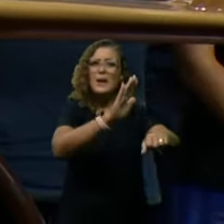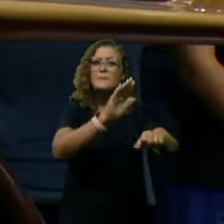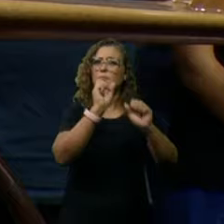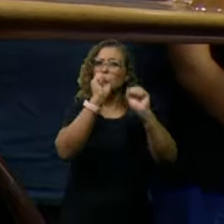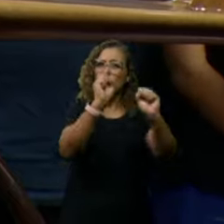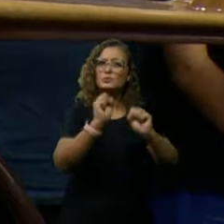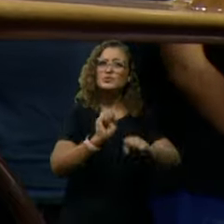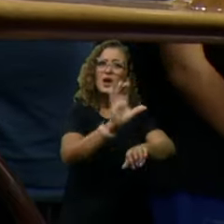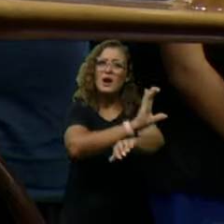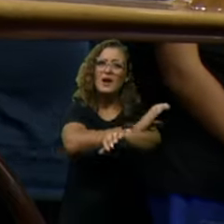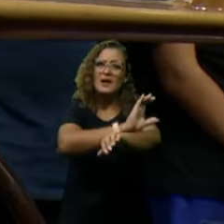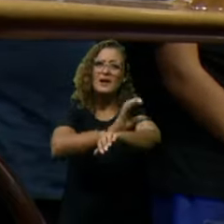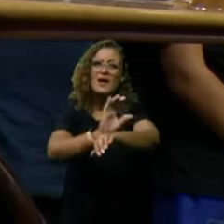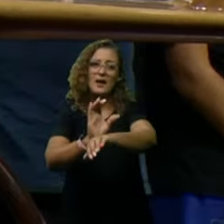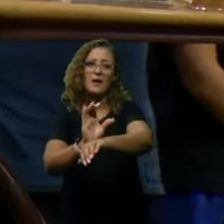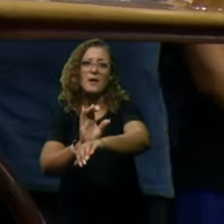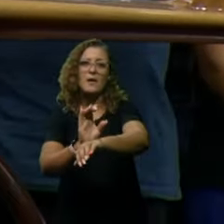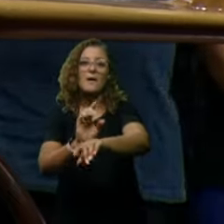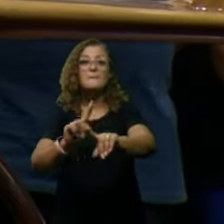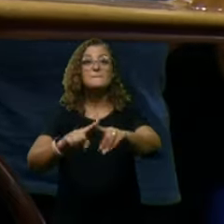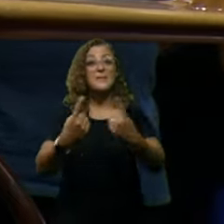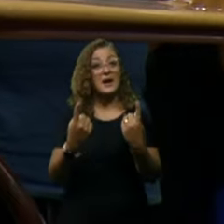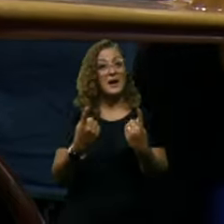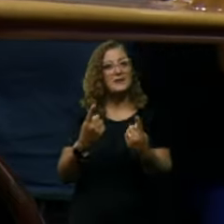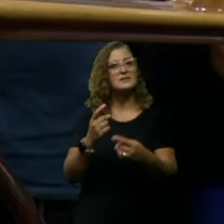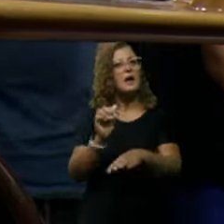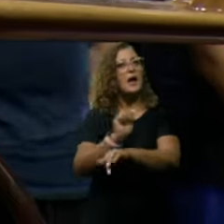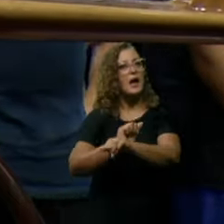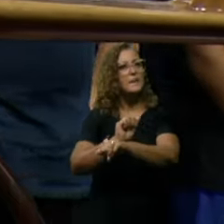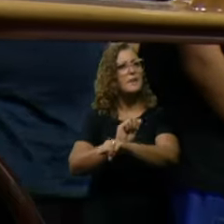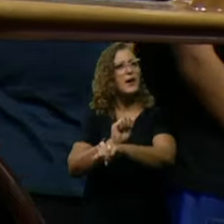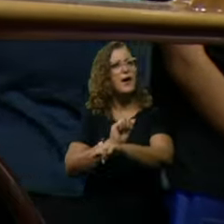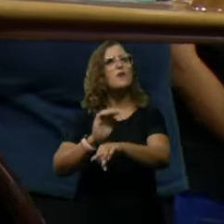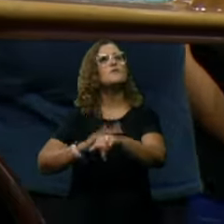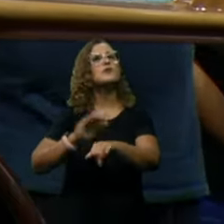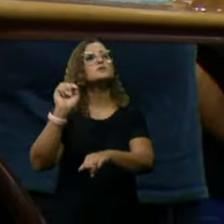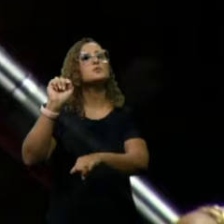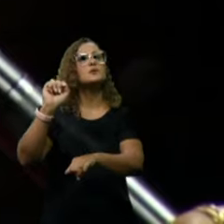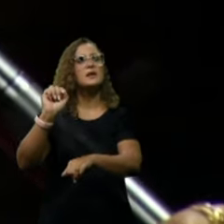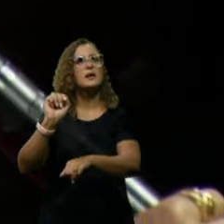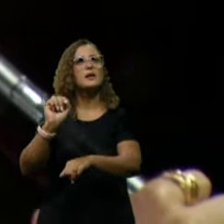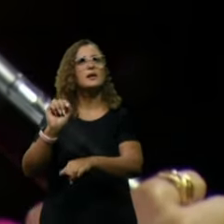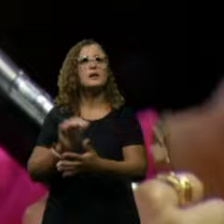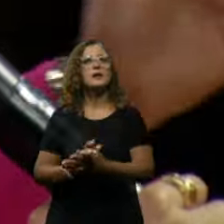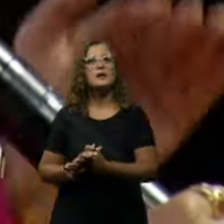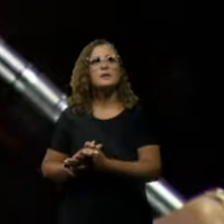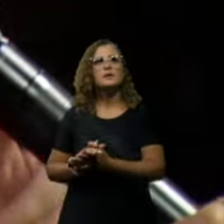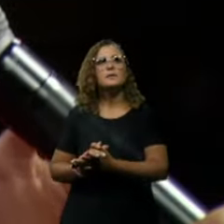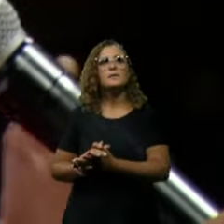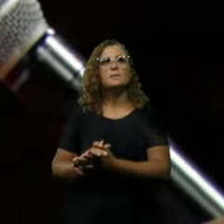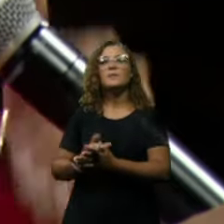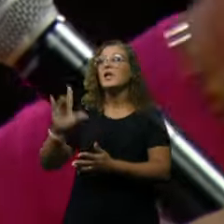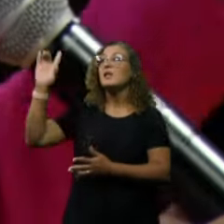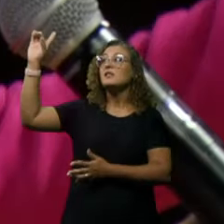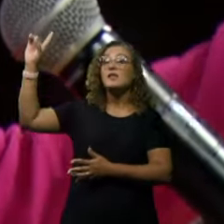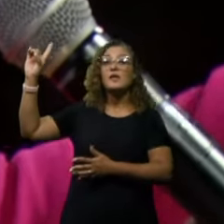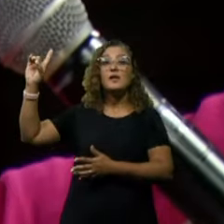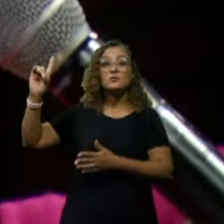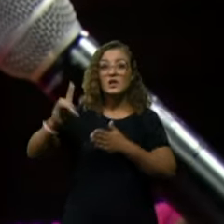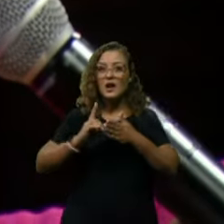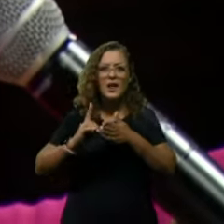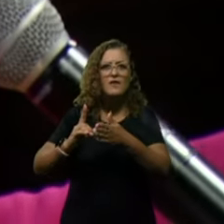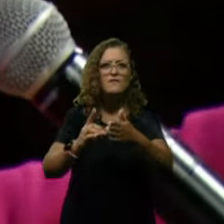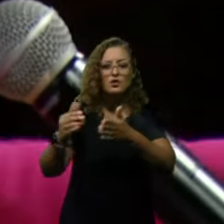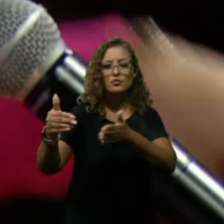só que Abraão fez um negócio por conhecer Deus no caminho que quando chegou lá fez Deus promover ele antes de